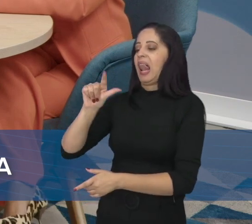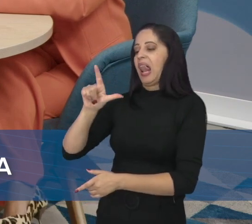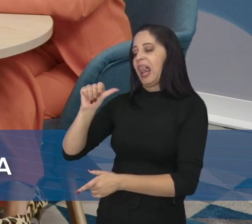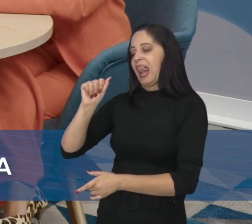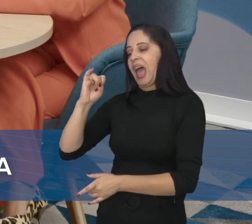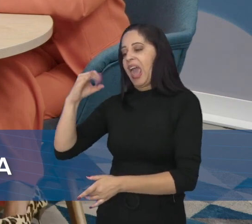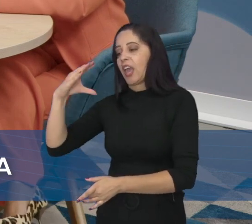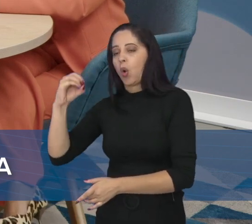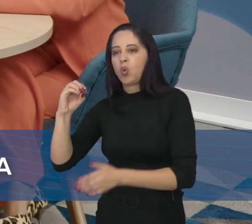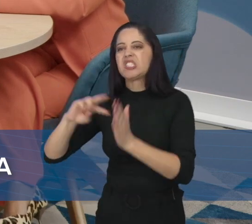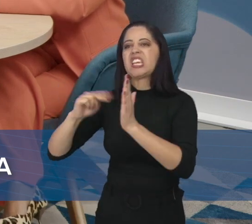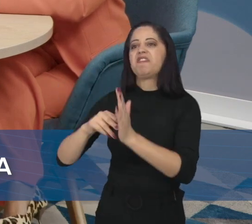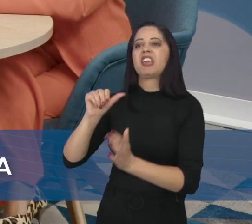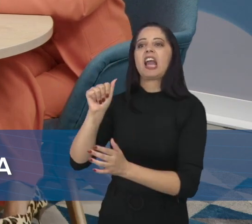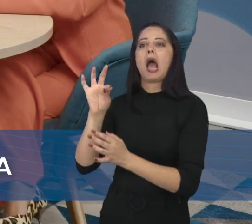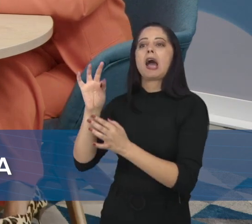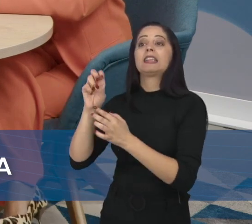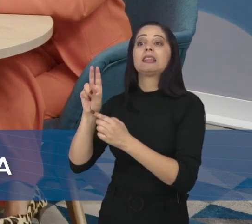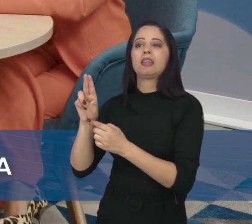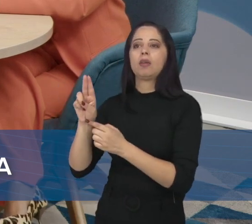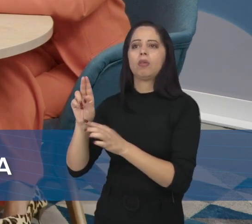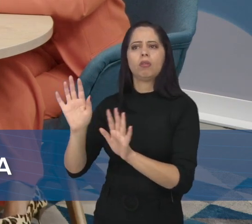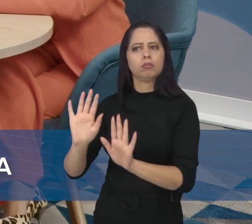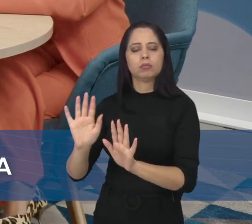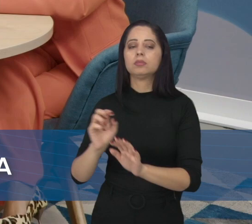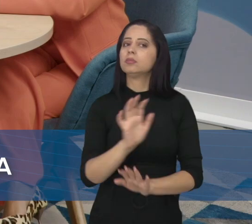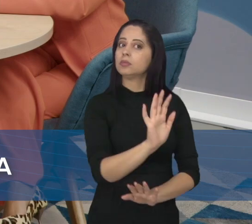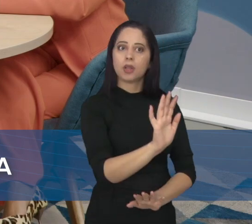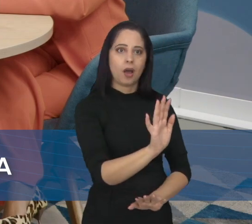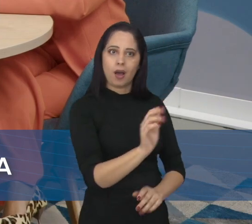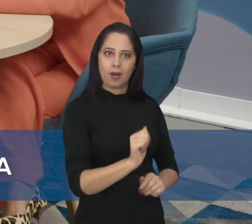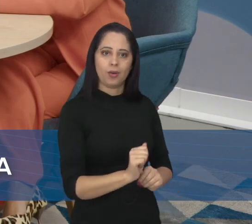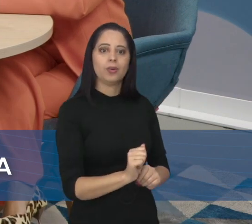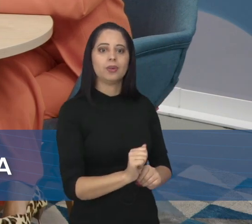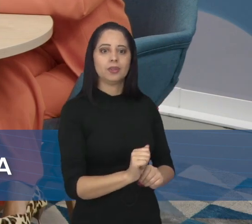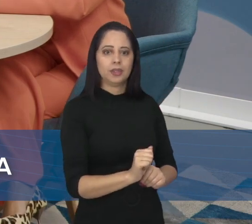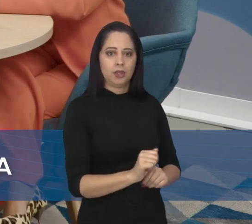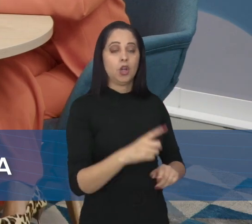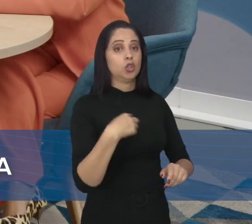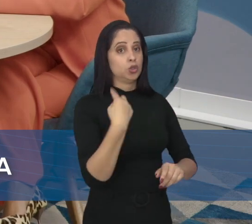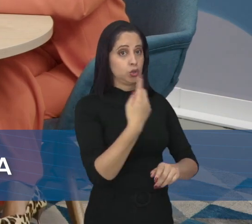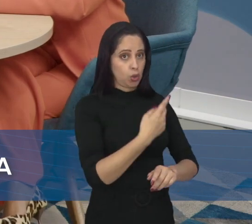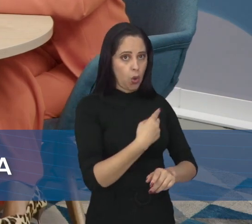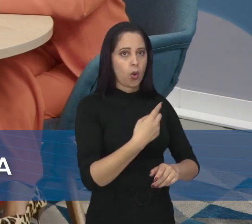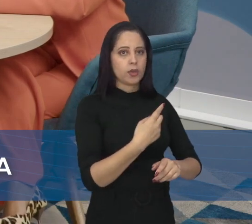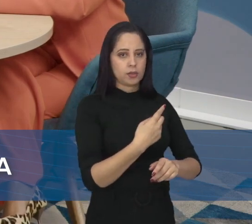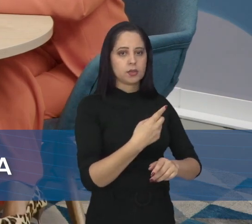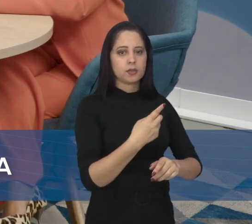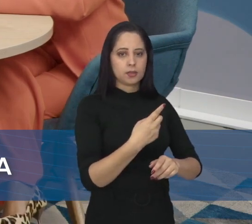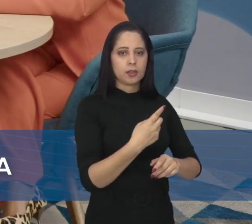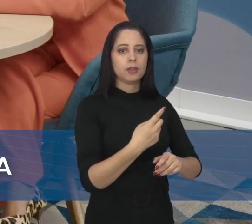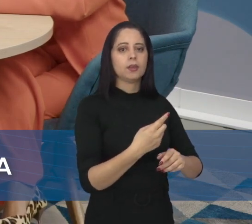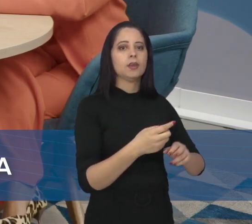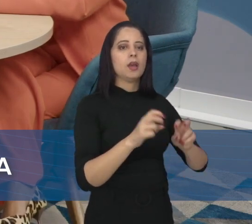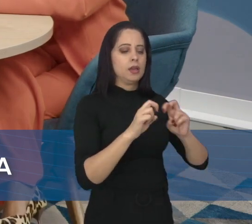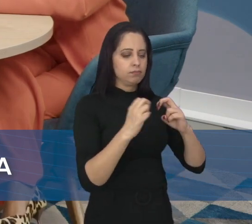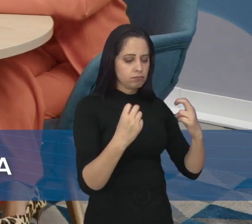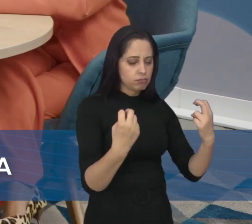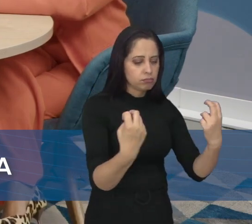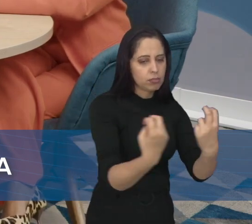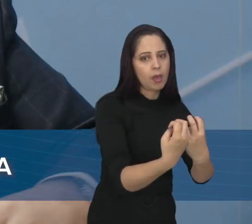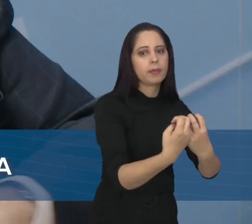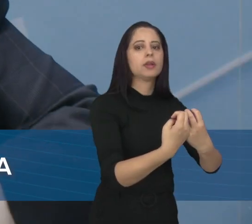um outro programa, eventualmente, para entender a profundidade desse termo. Nós, os constituintes aqui